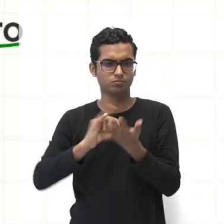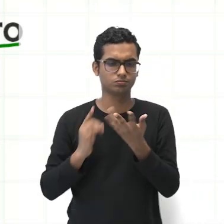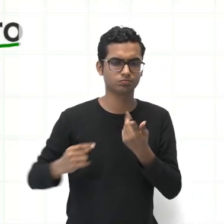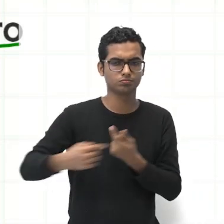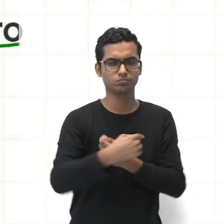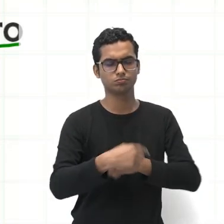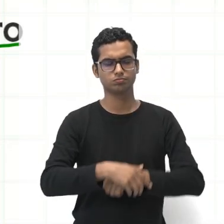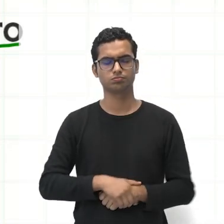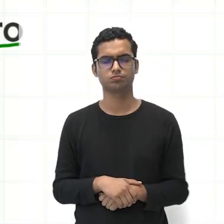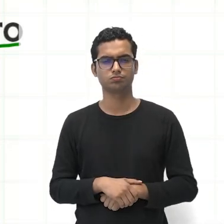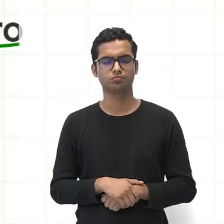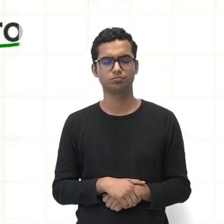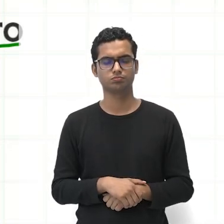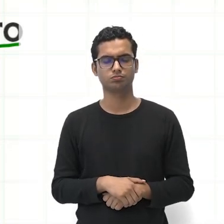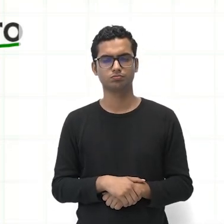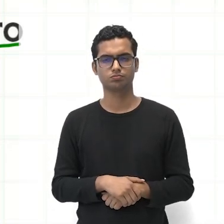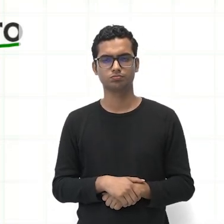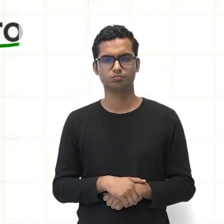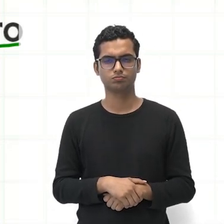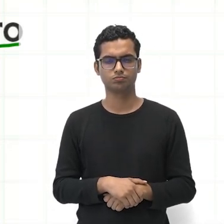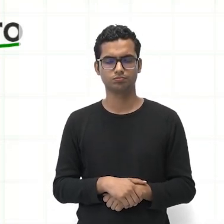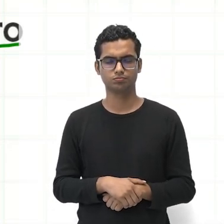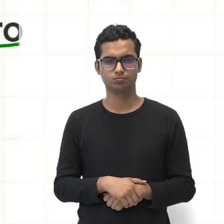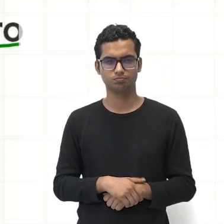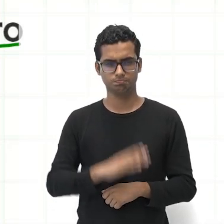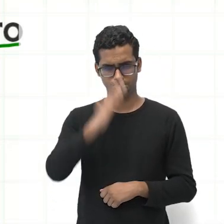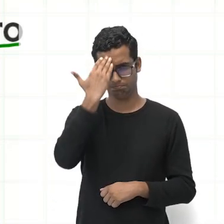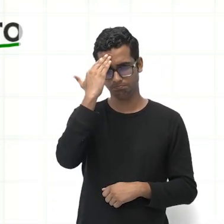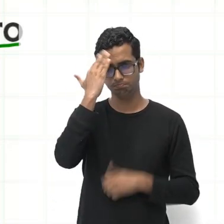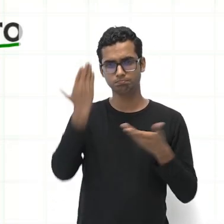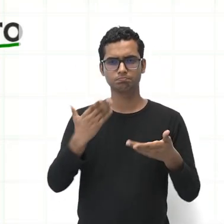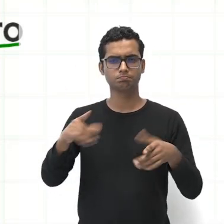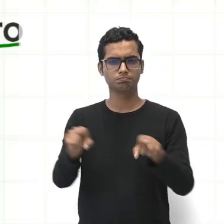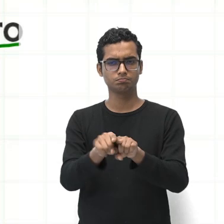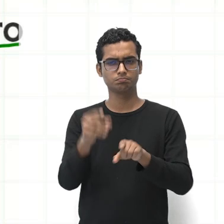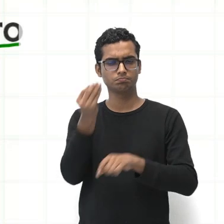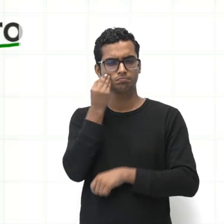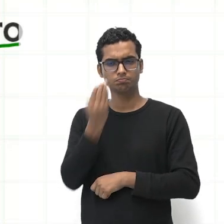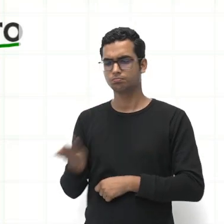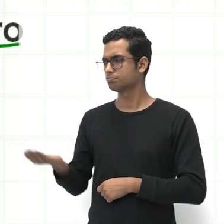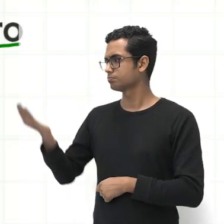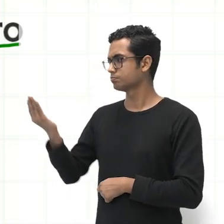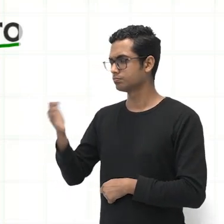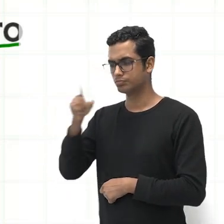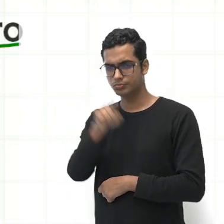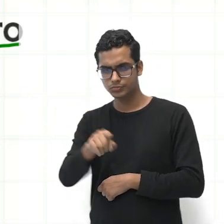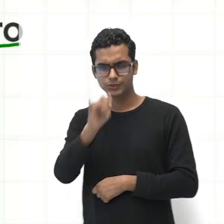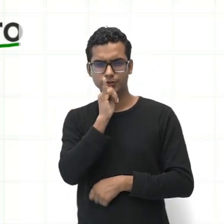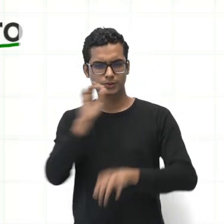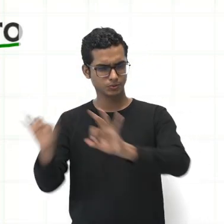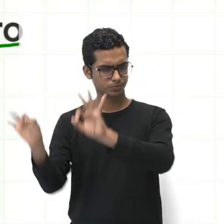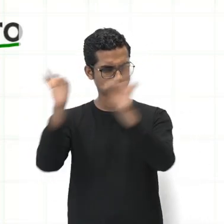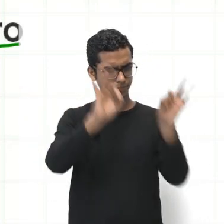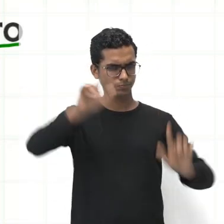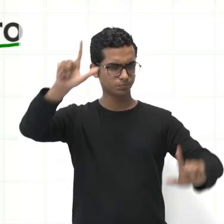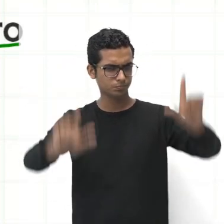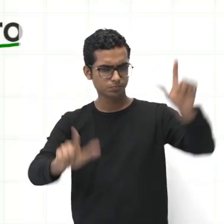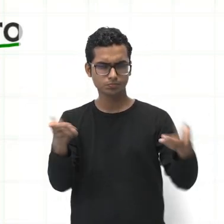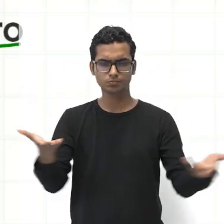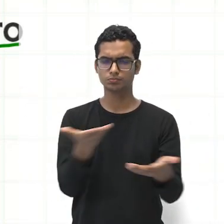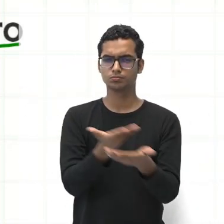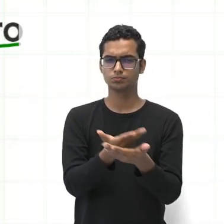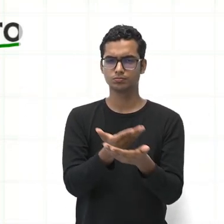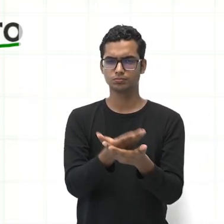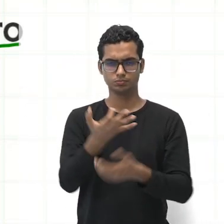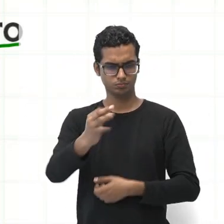reconhecimento de imagens, certo? Então, vamos observar aqui. Você está aí assistindo, né, a nossa